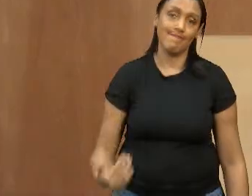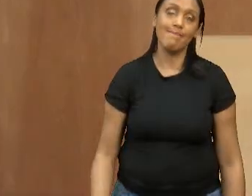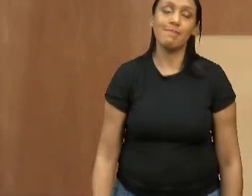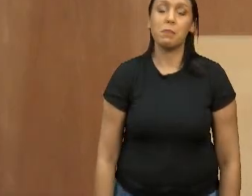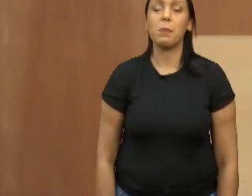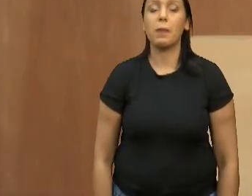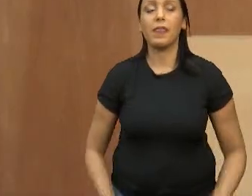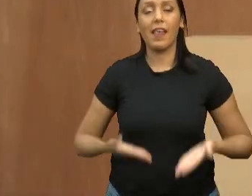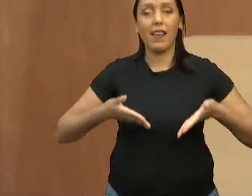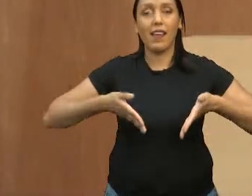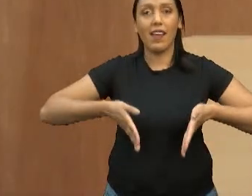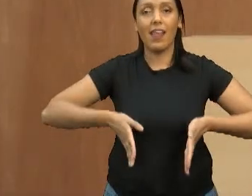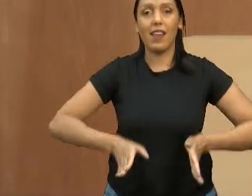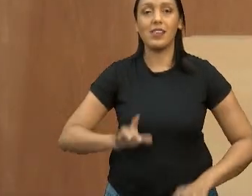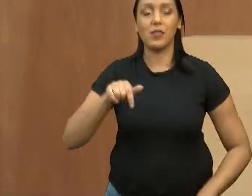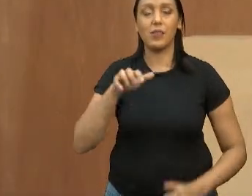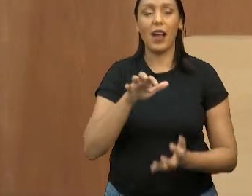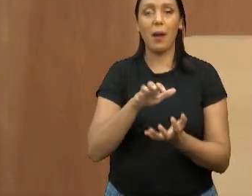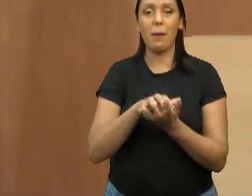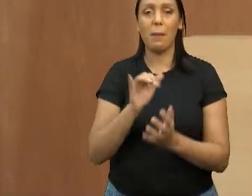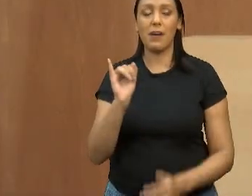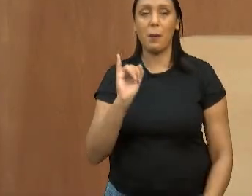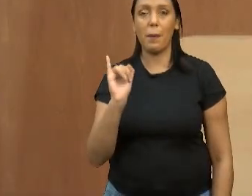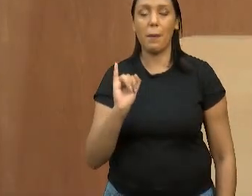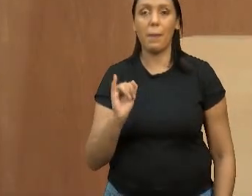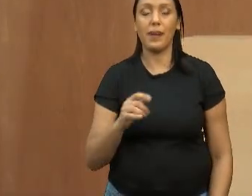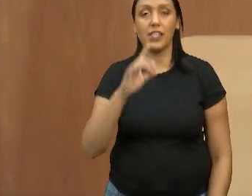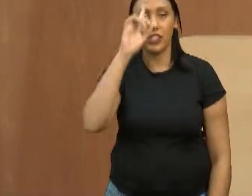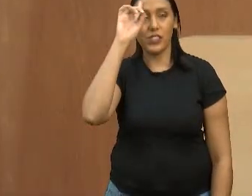em Jacareí, em 18 de fevereiro de